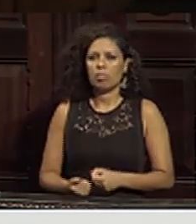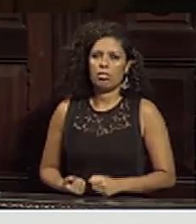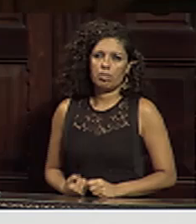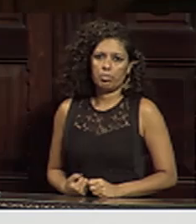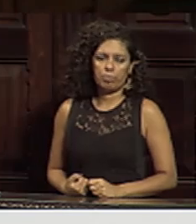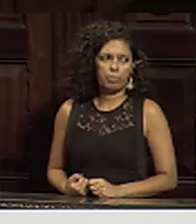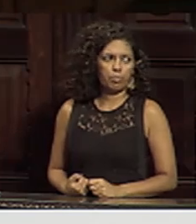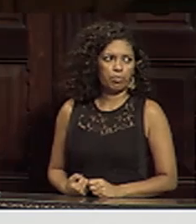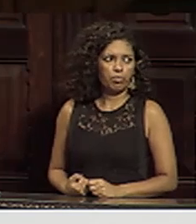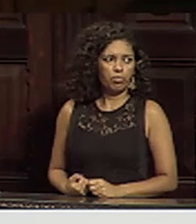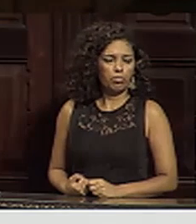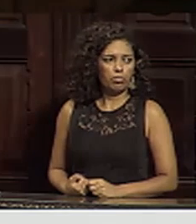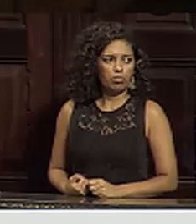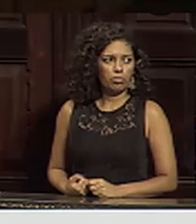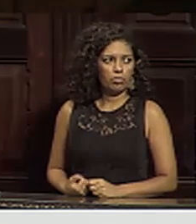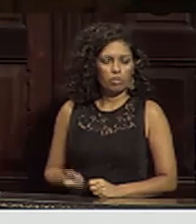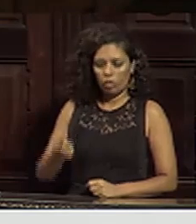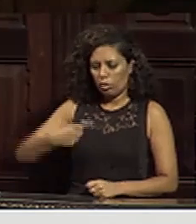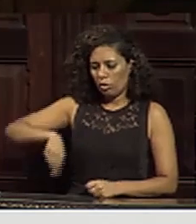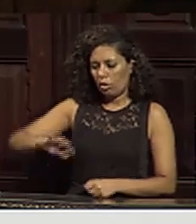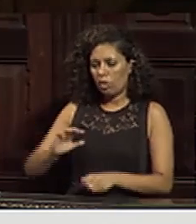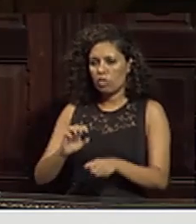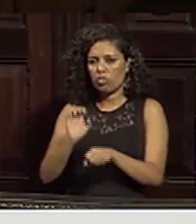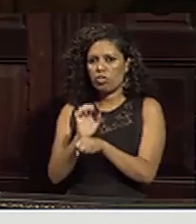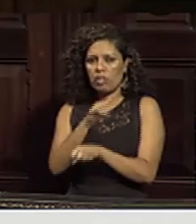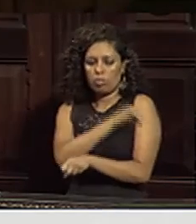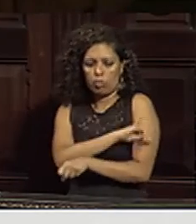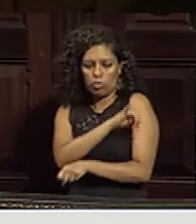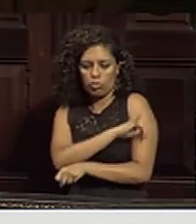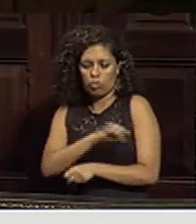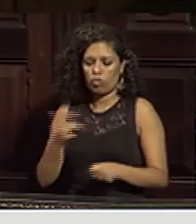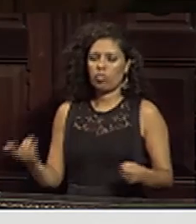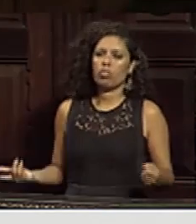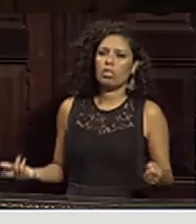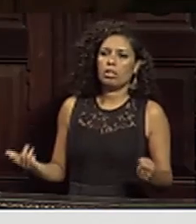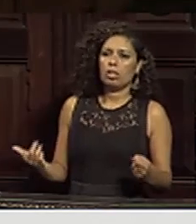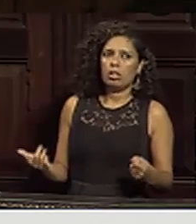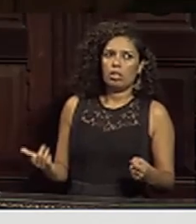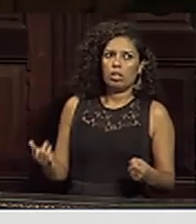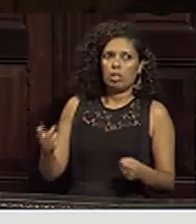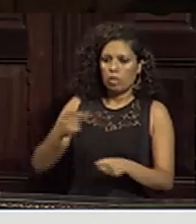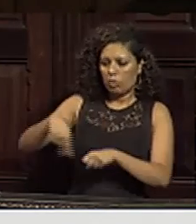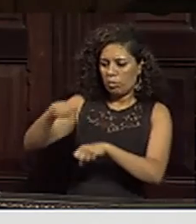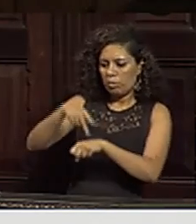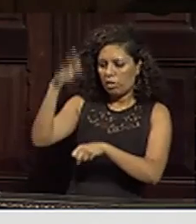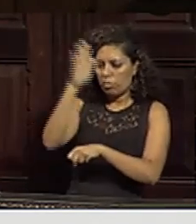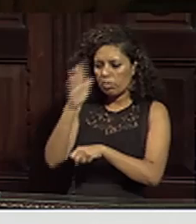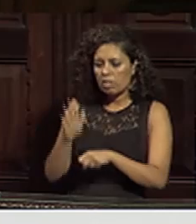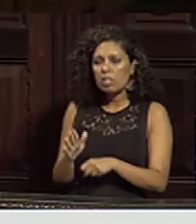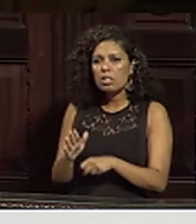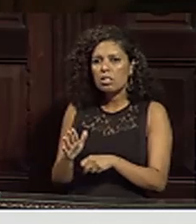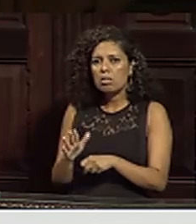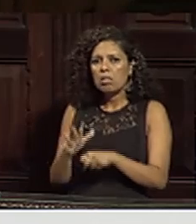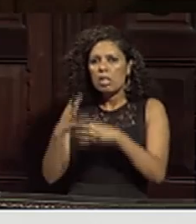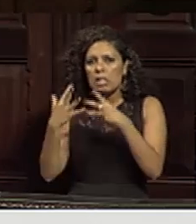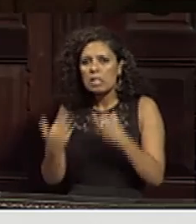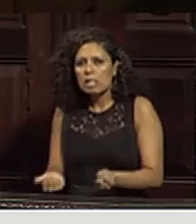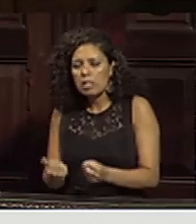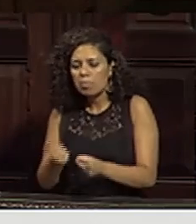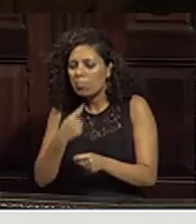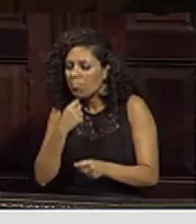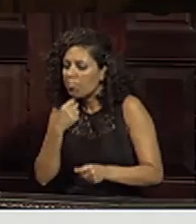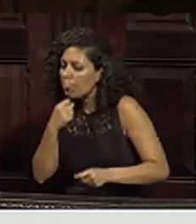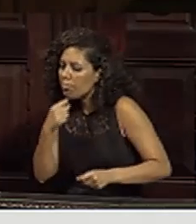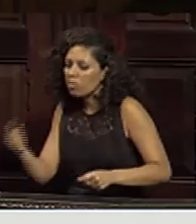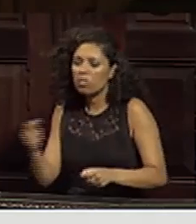senhor presidente, já que abusei do tema, queria só afirmar essa